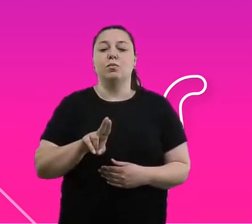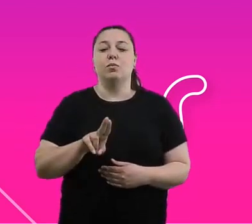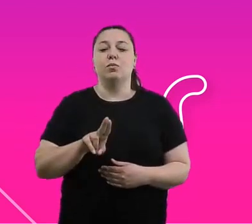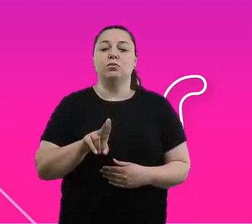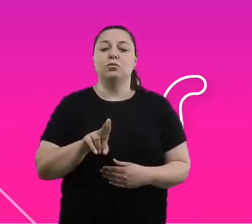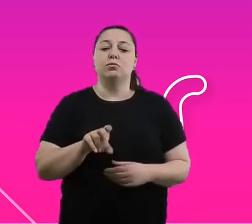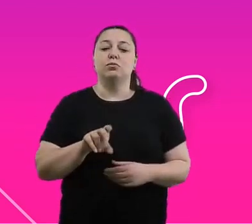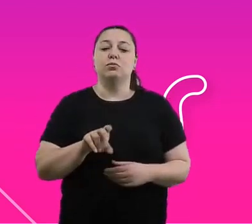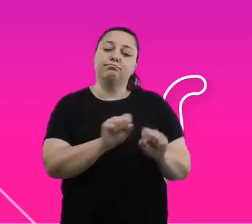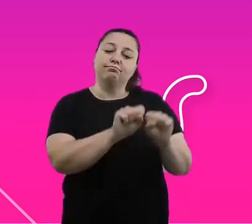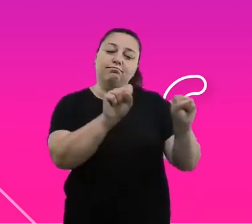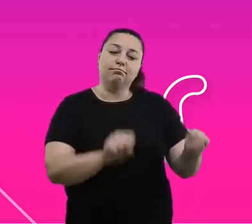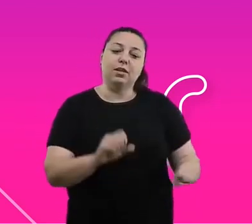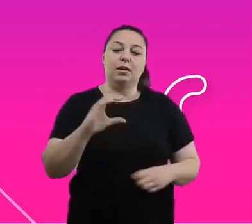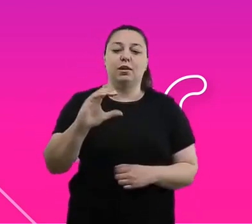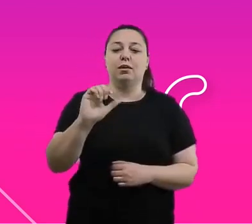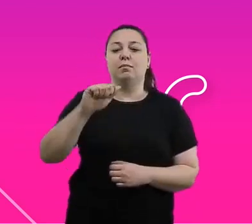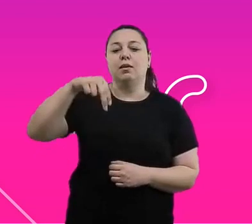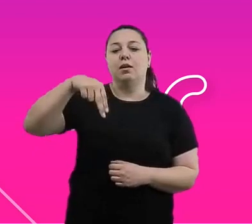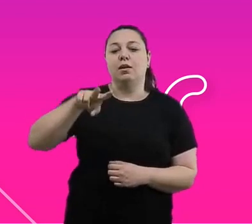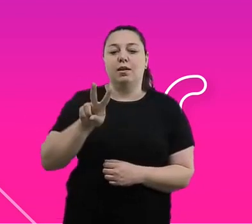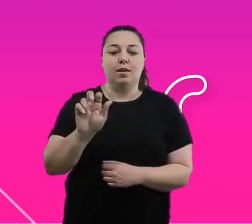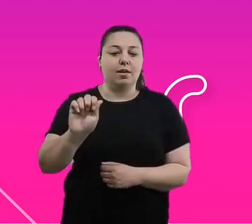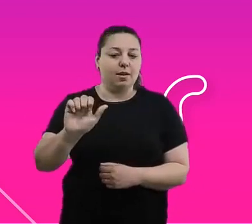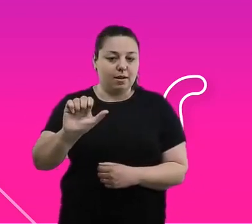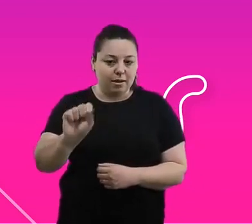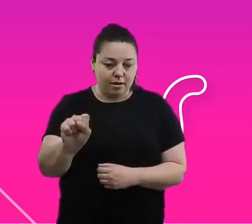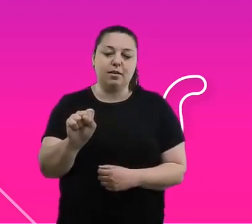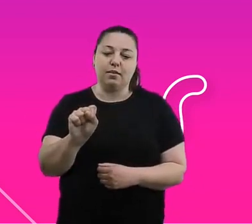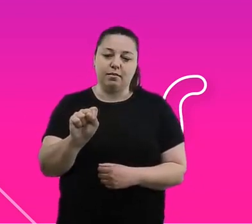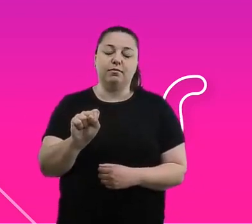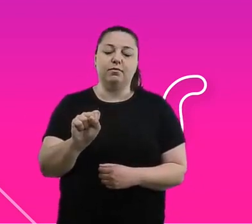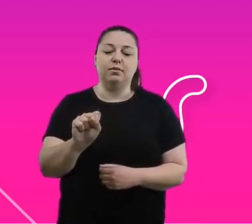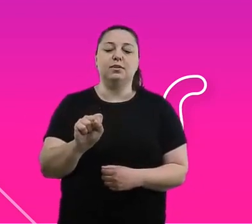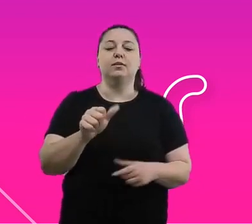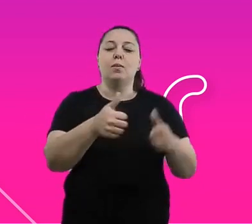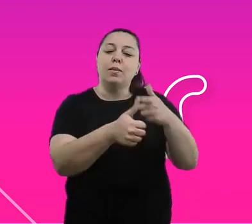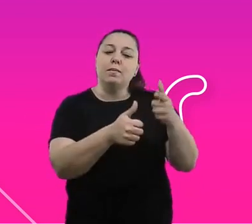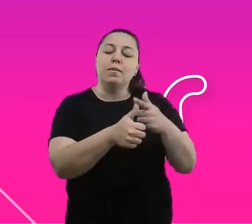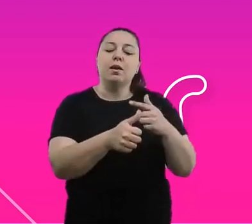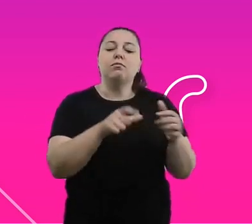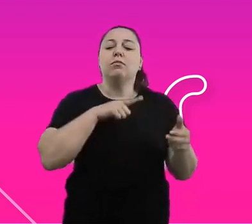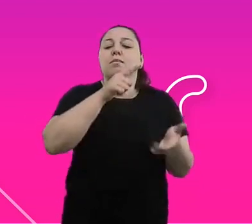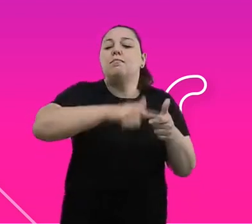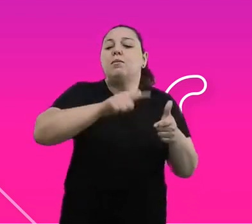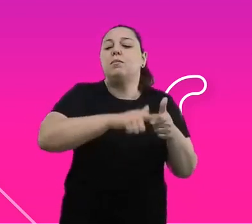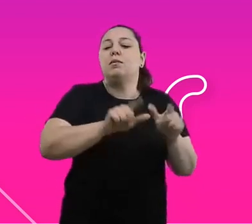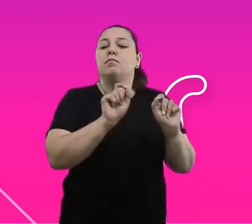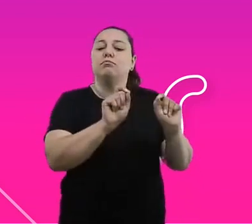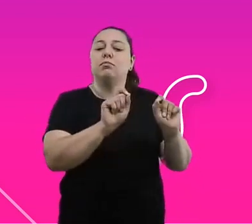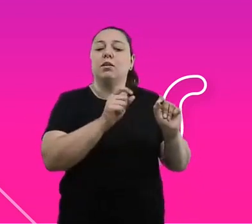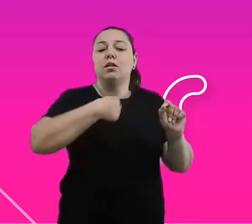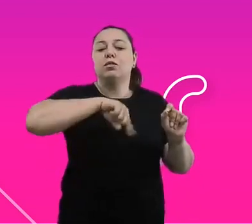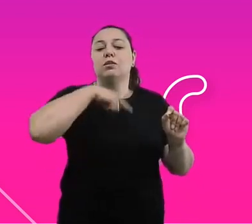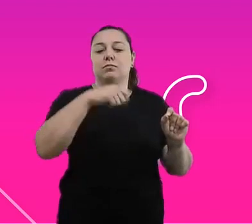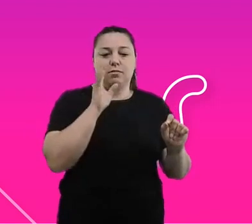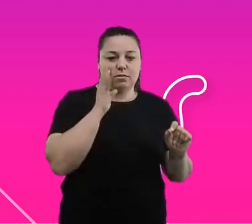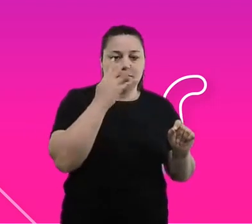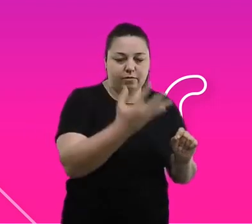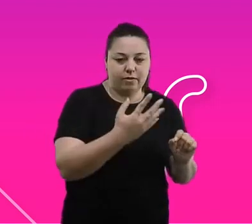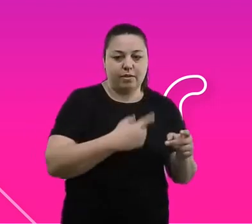sobre qual problema nós íamos querer resolver, para entender quais dados nós íamos buscar,